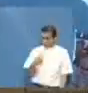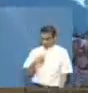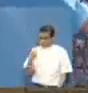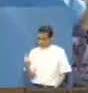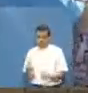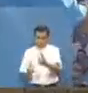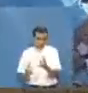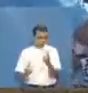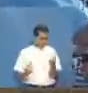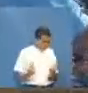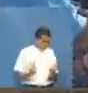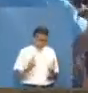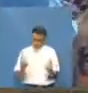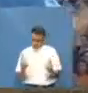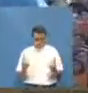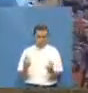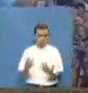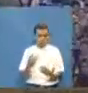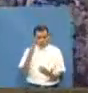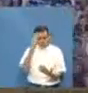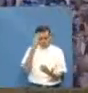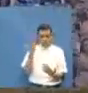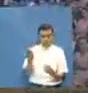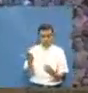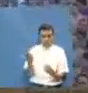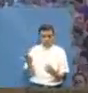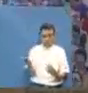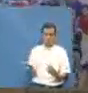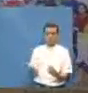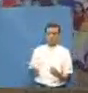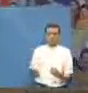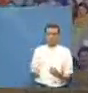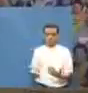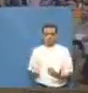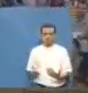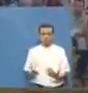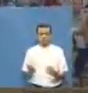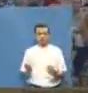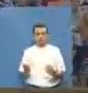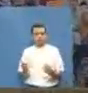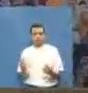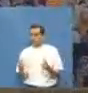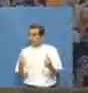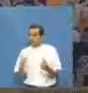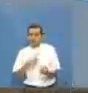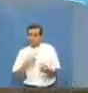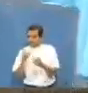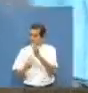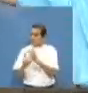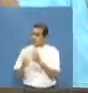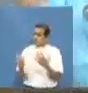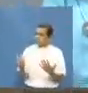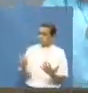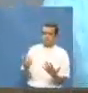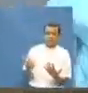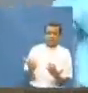A ciência diz que na hora que papai e mamãe tiveram aquele encontro, se até ontem o encontro não tinha sido